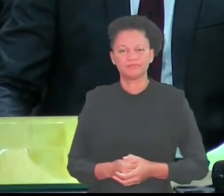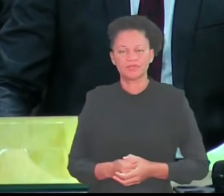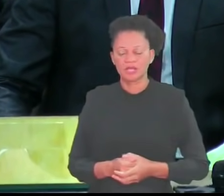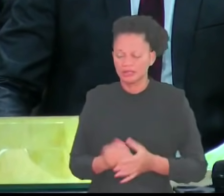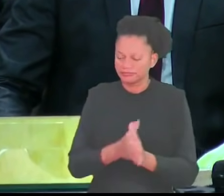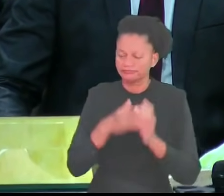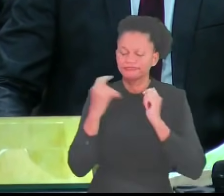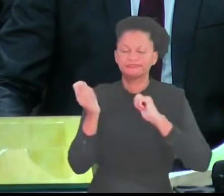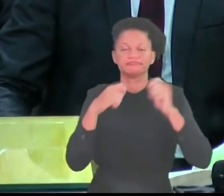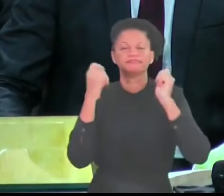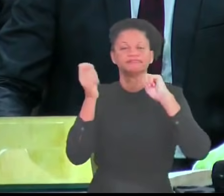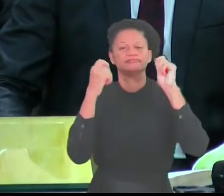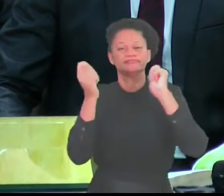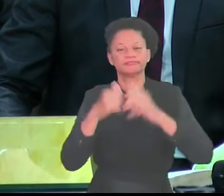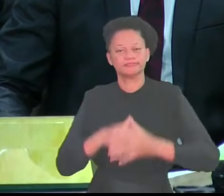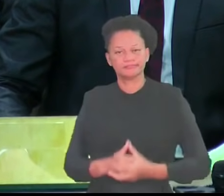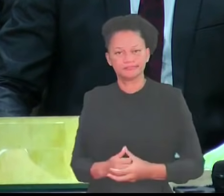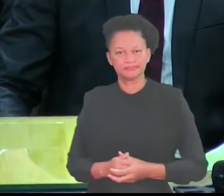Aleluia.